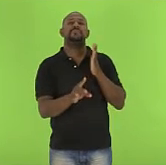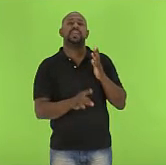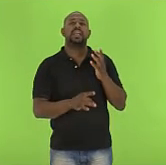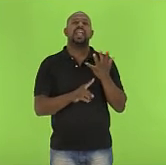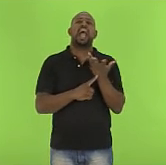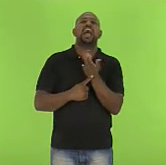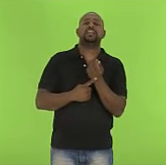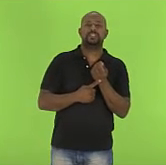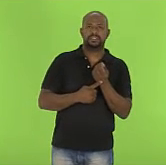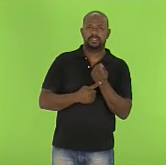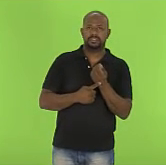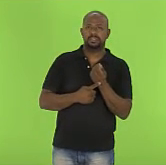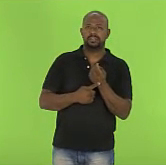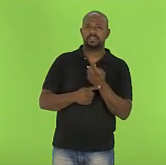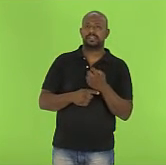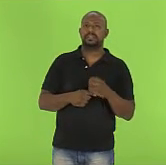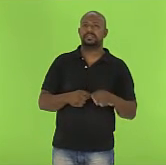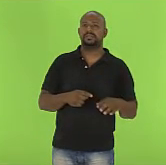inimiga da arte e da cultura.